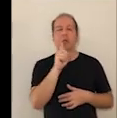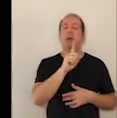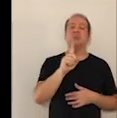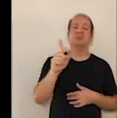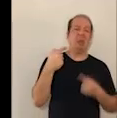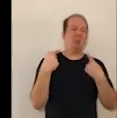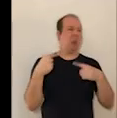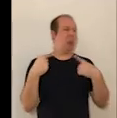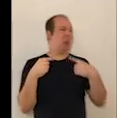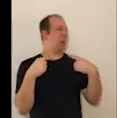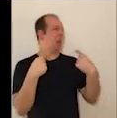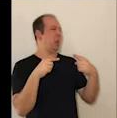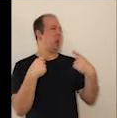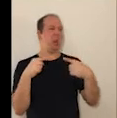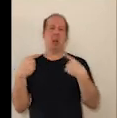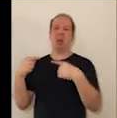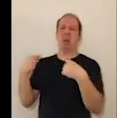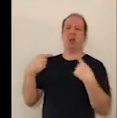Corbaccio sai resmungando.